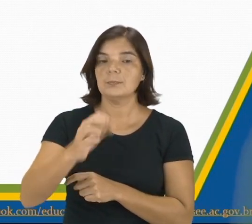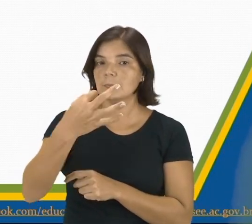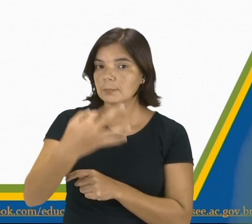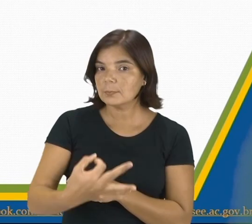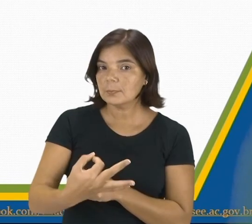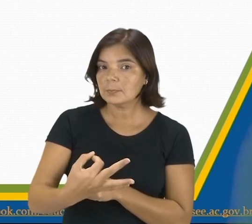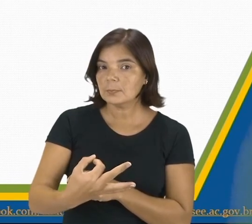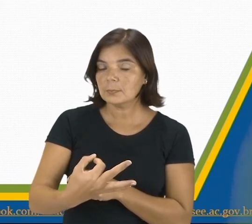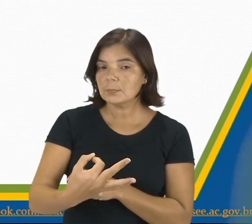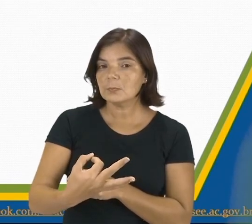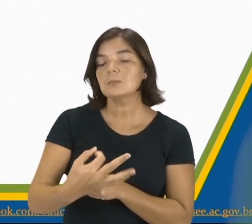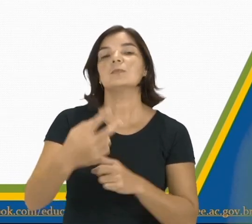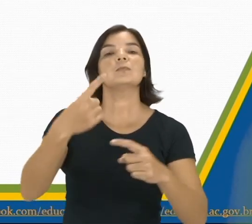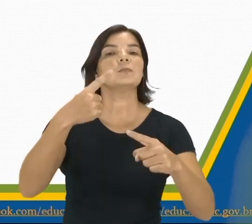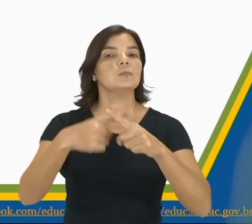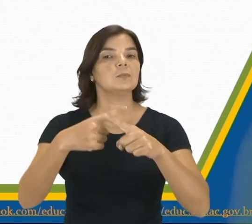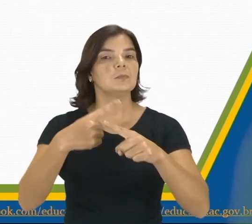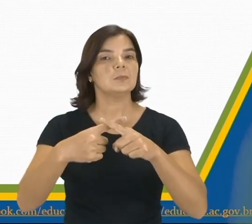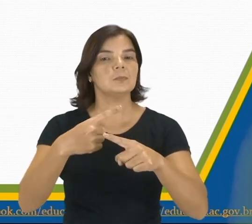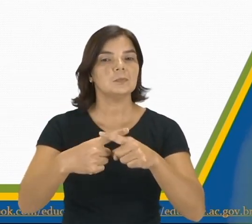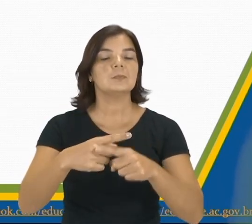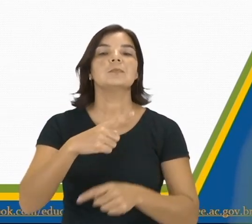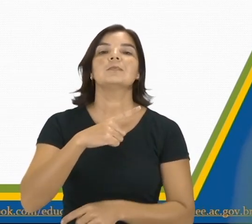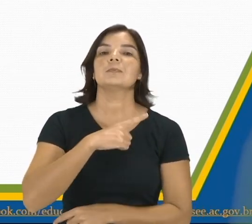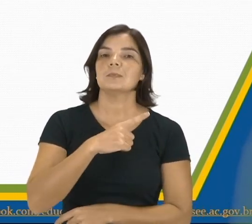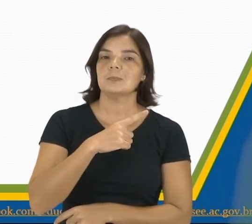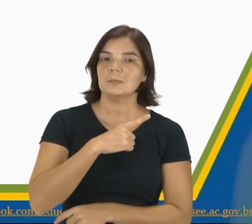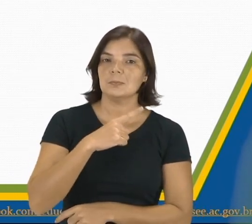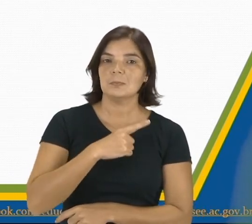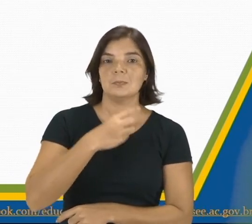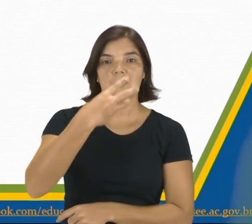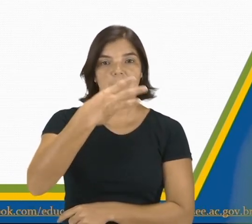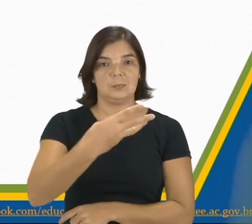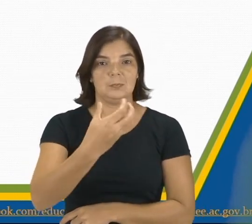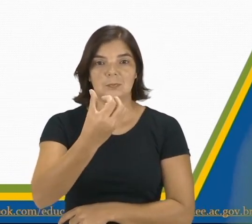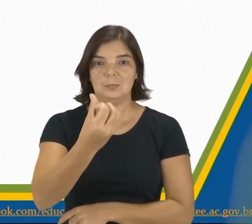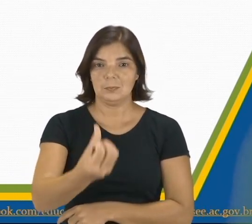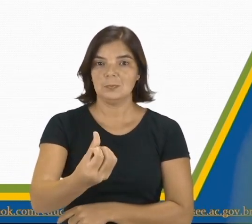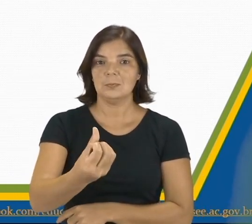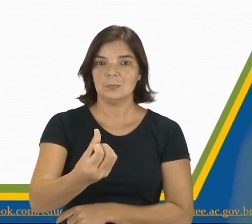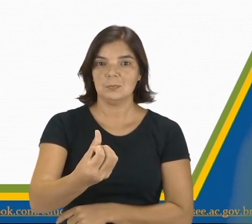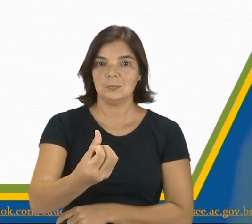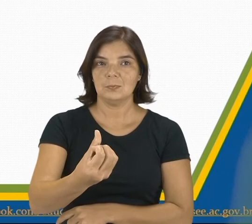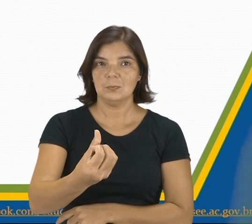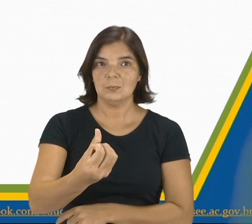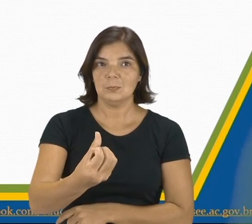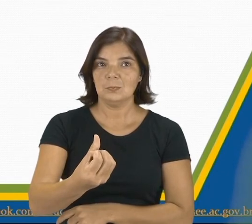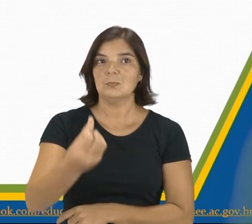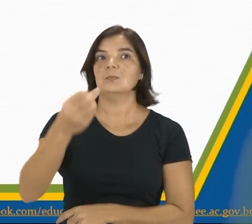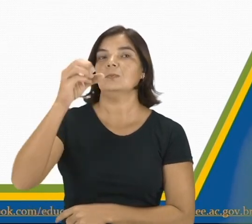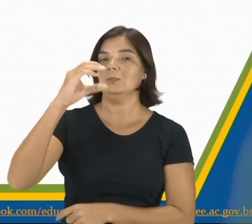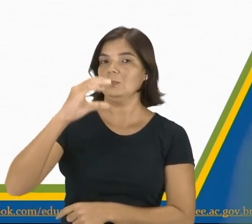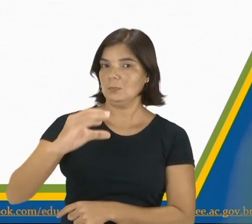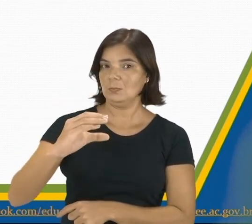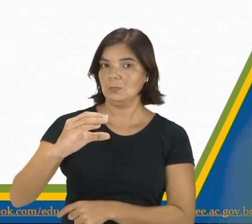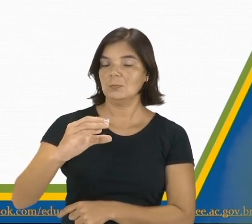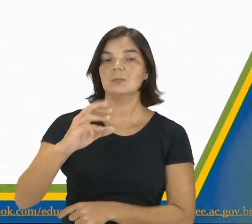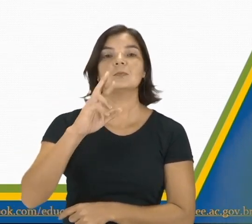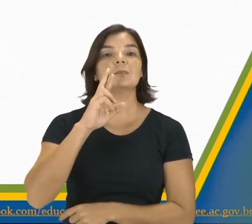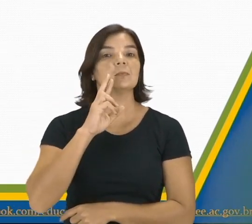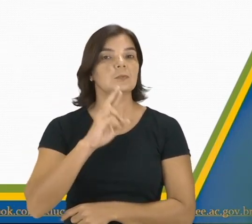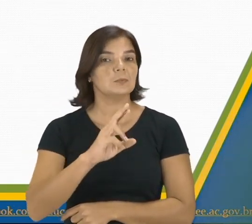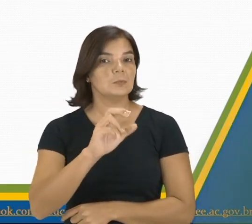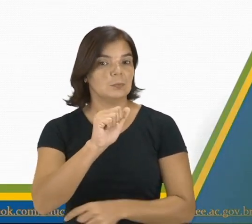certo? Fazendo a multiplicação, nós vamos ter aí 36 coulomb. Então,